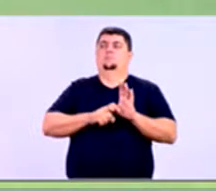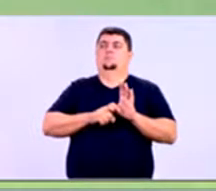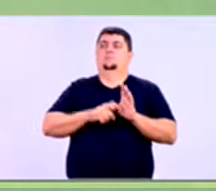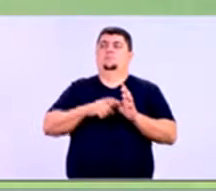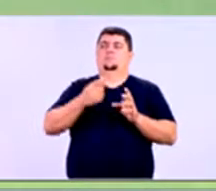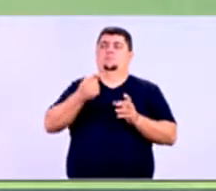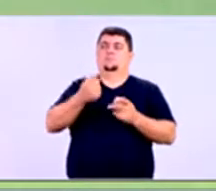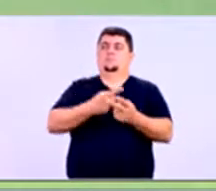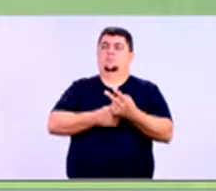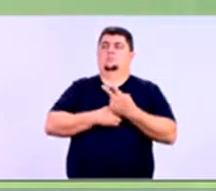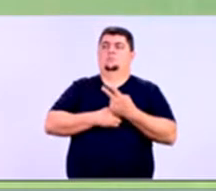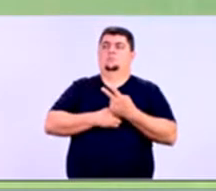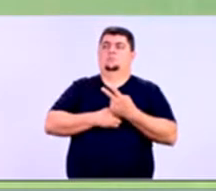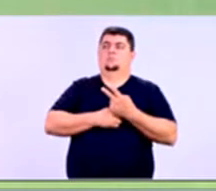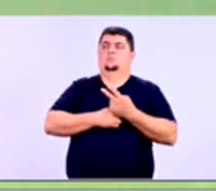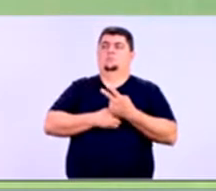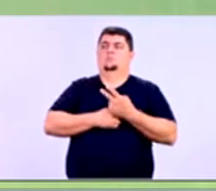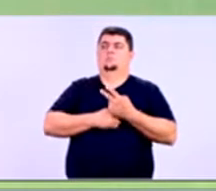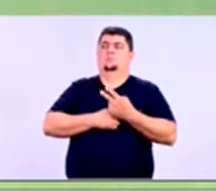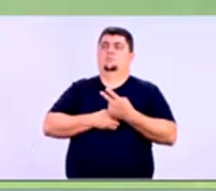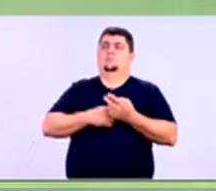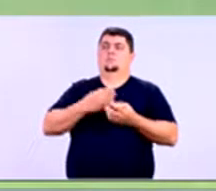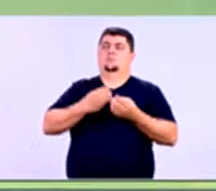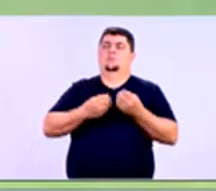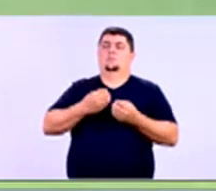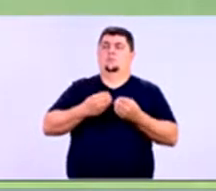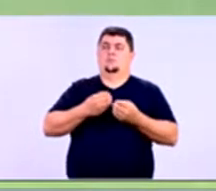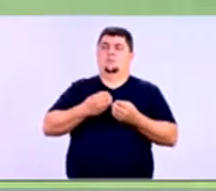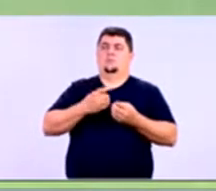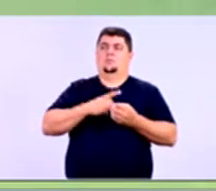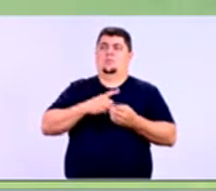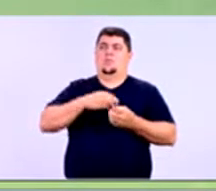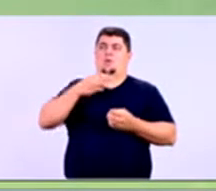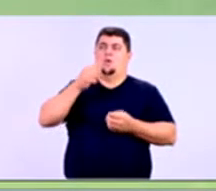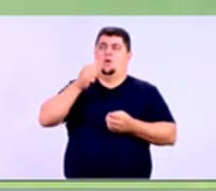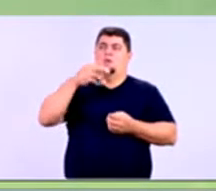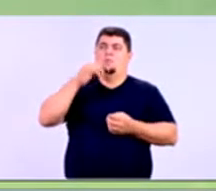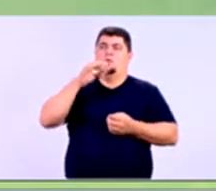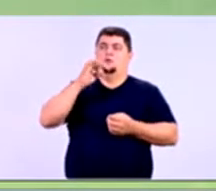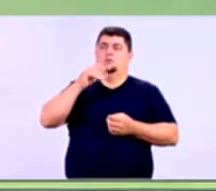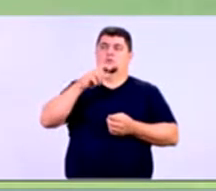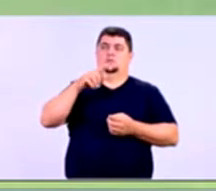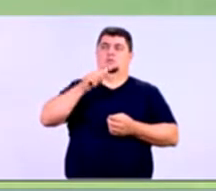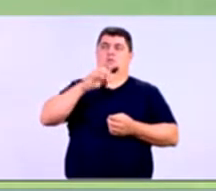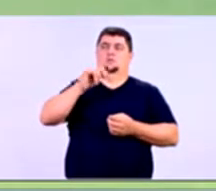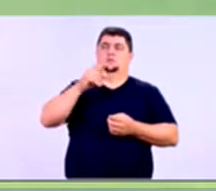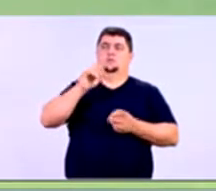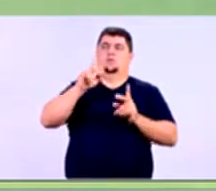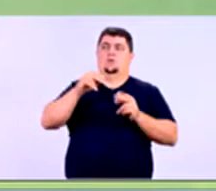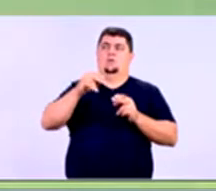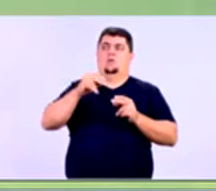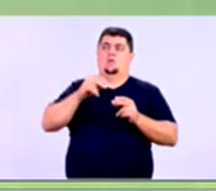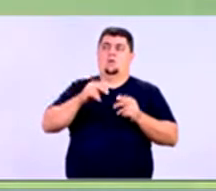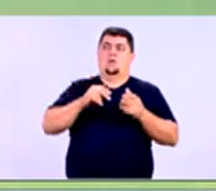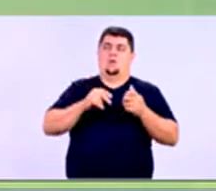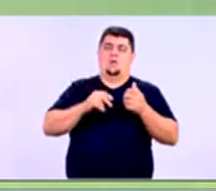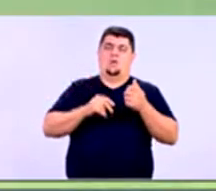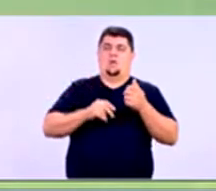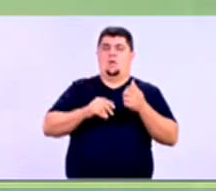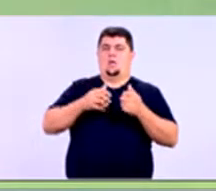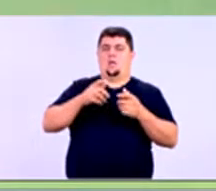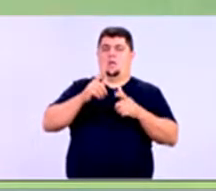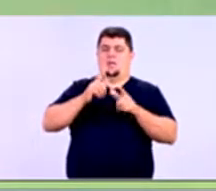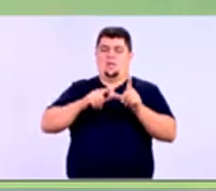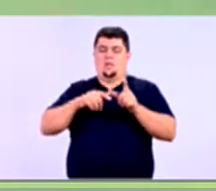emprestado. E, como eu disse, a palavra amortização vem de amortizar, ou